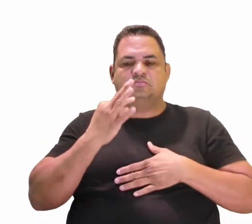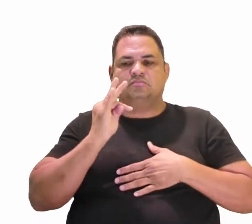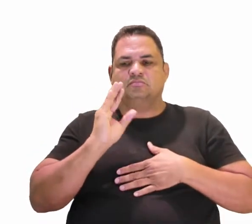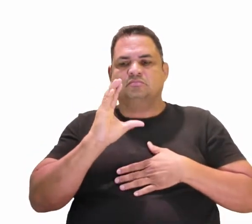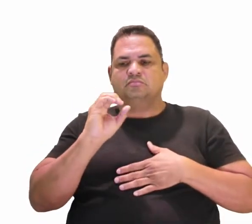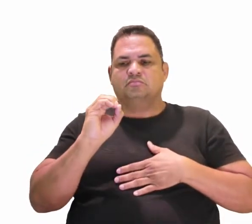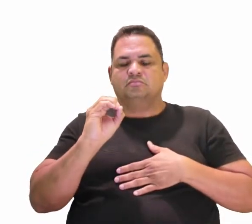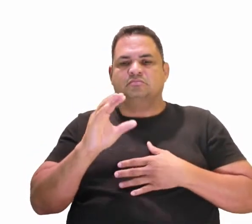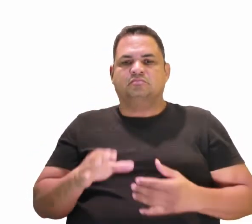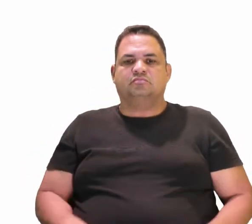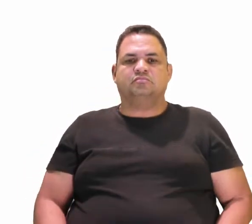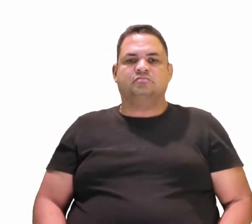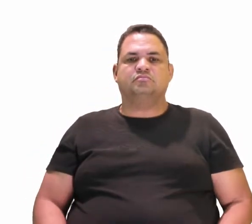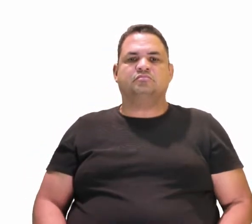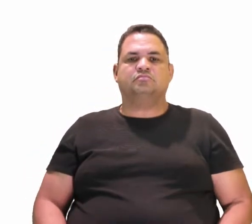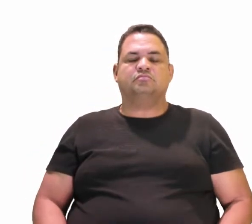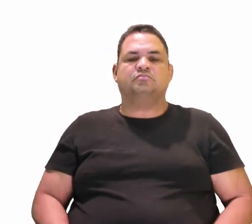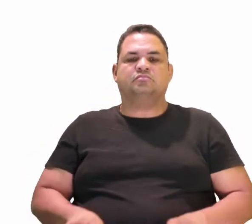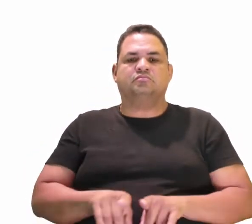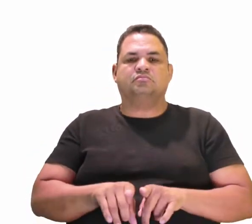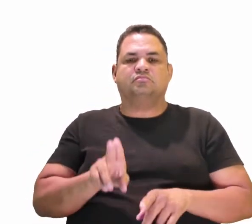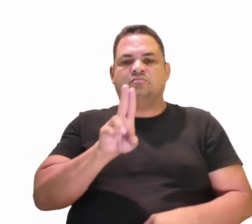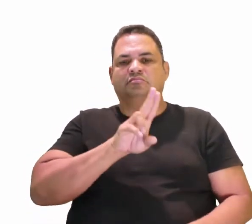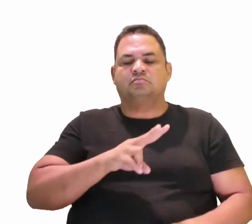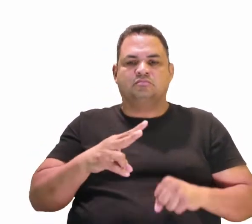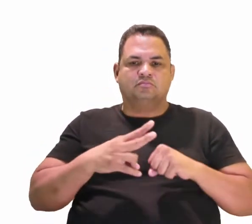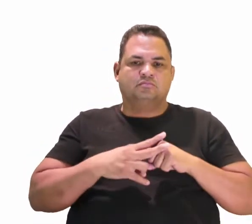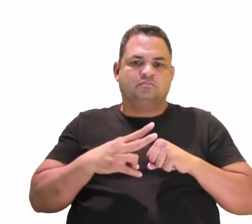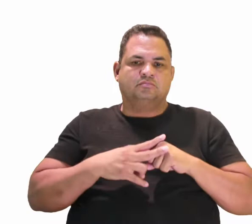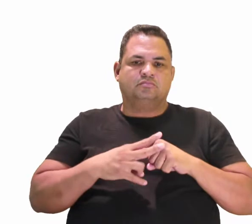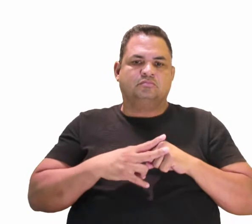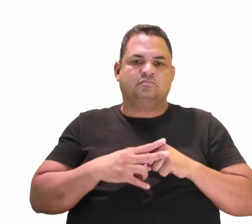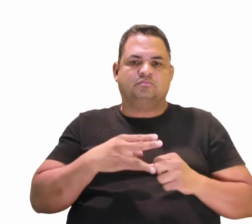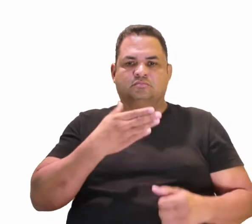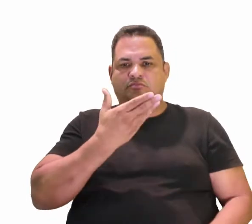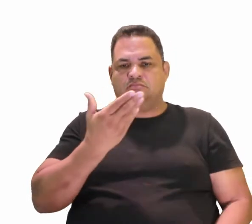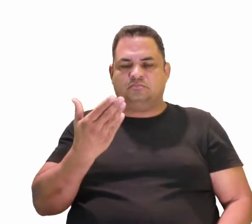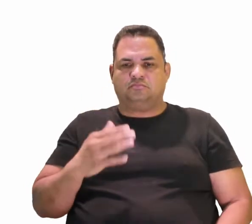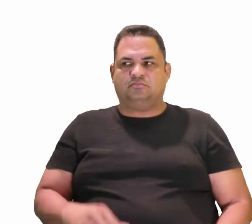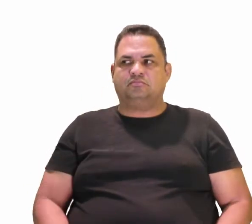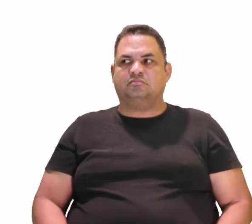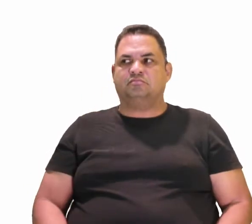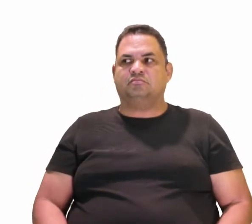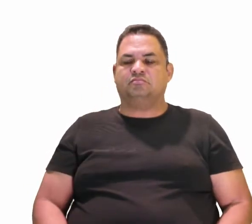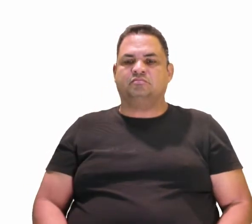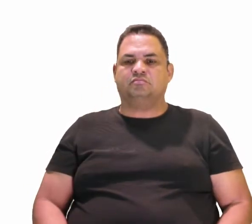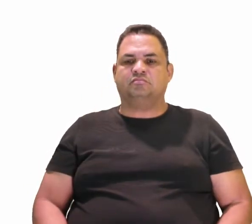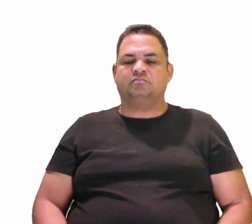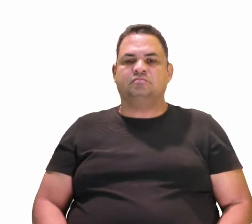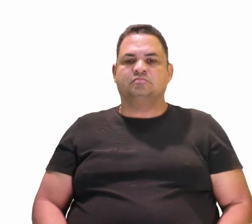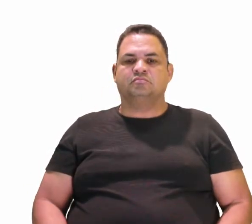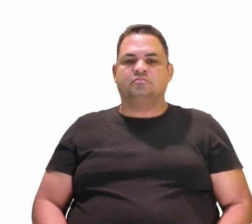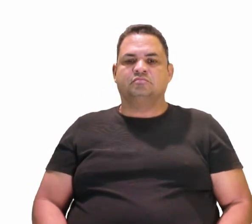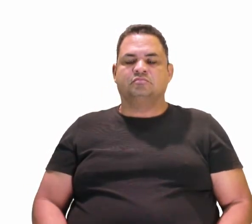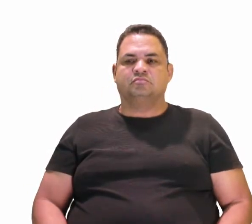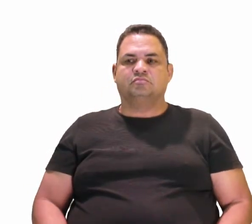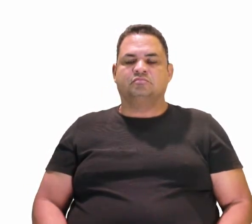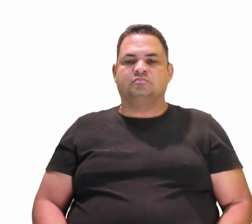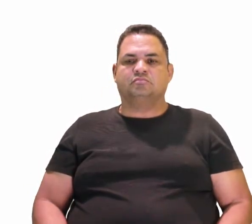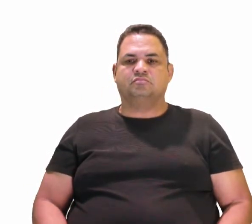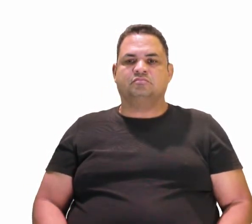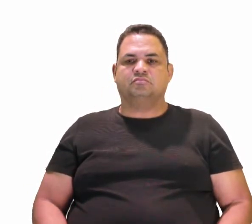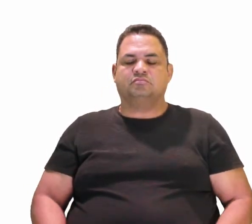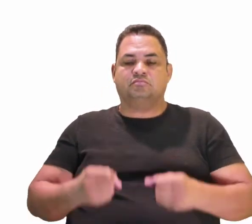to. Da mesma forma que você usou o verbo do lado do can sem o to, como eu expliquei naquela aula